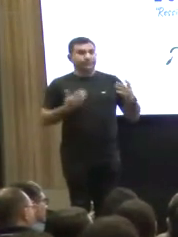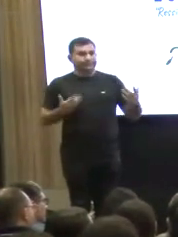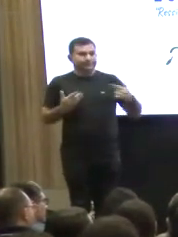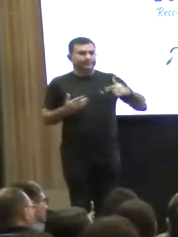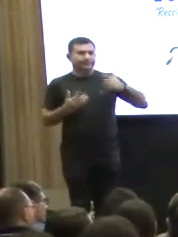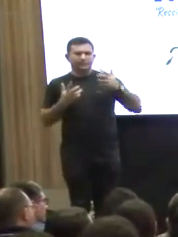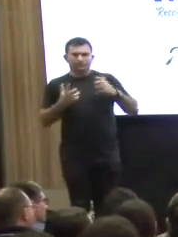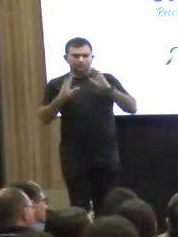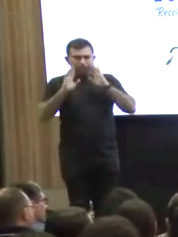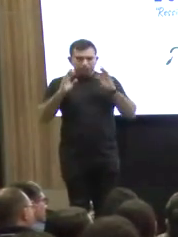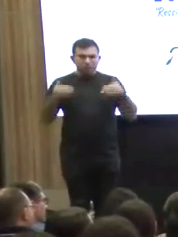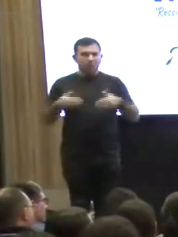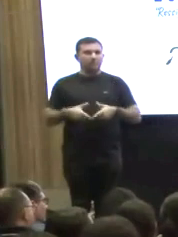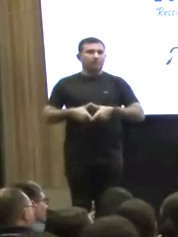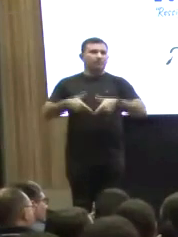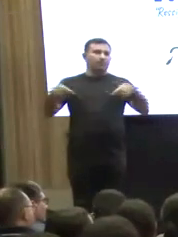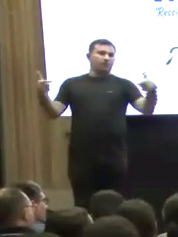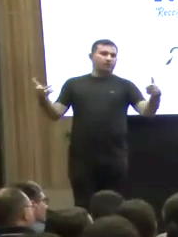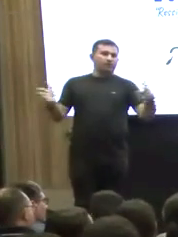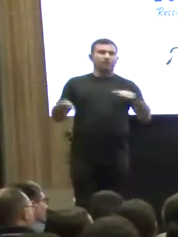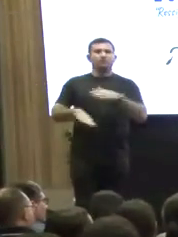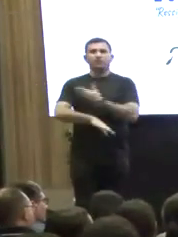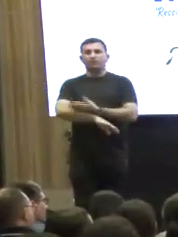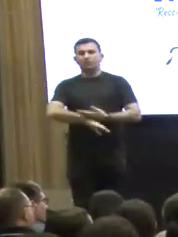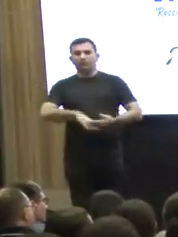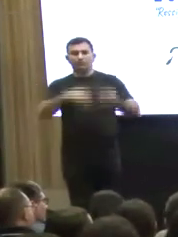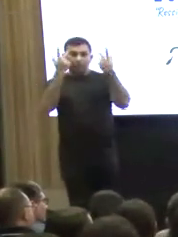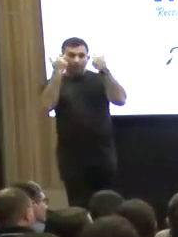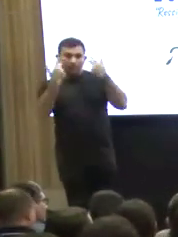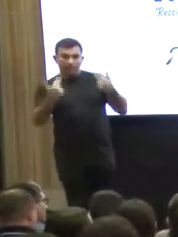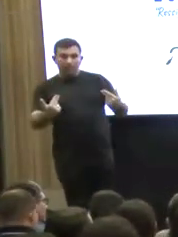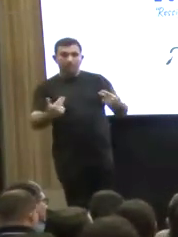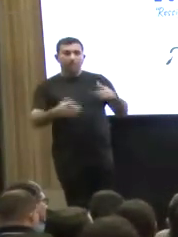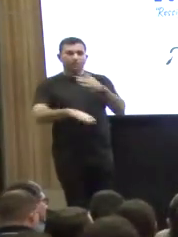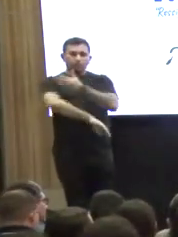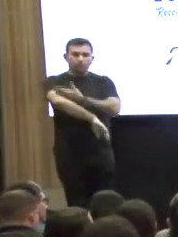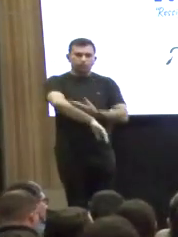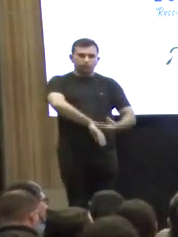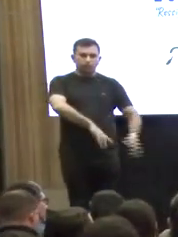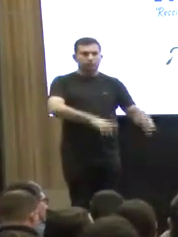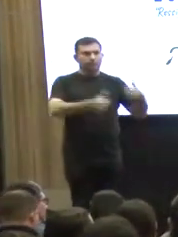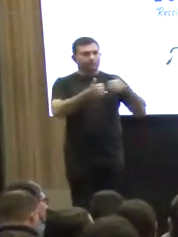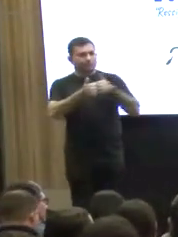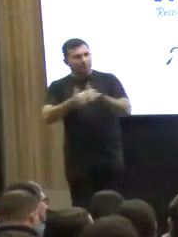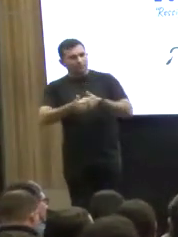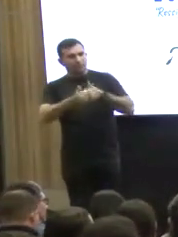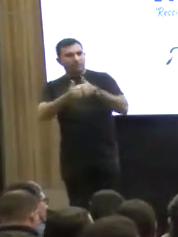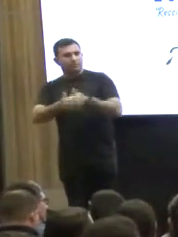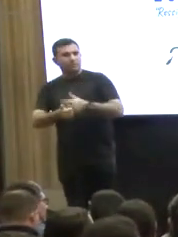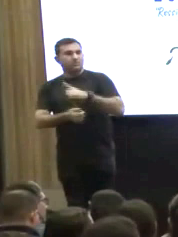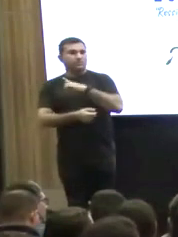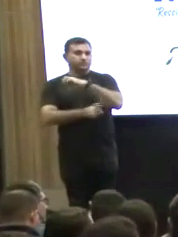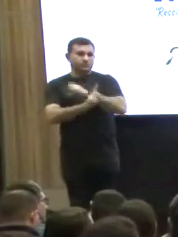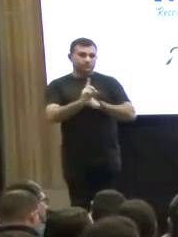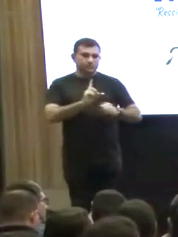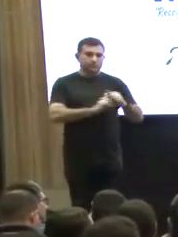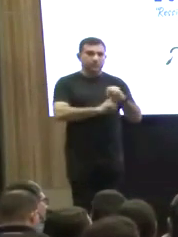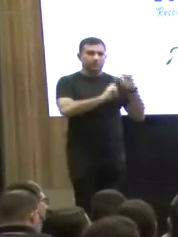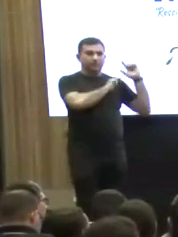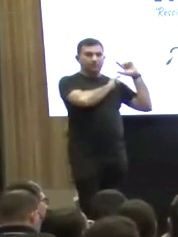foco universalizante, conservador, que é muito comum na educação e na sociedade. Eu quero pensar num outro